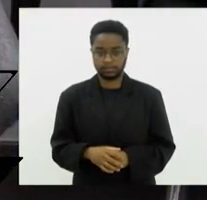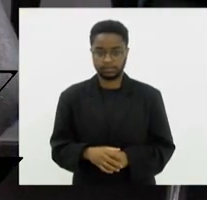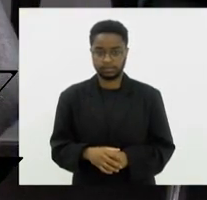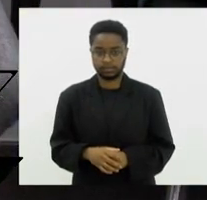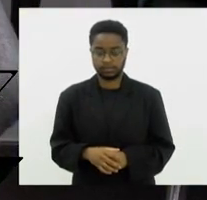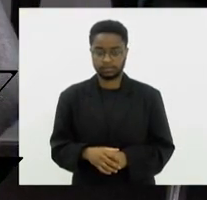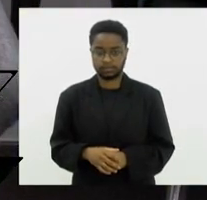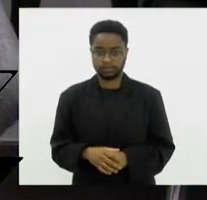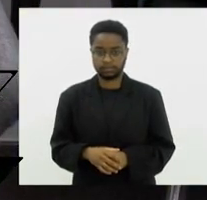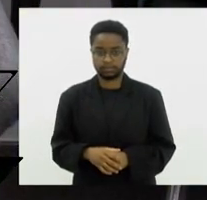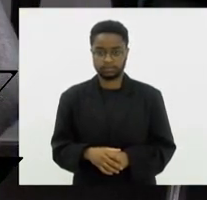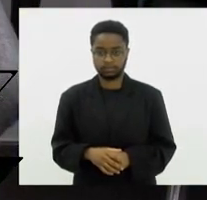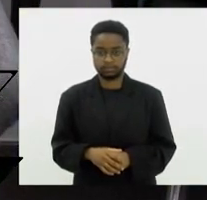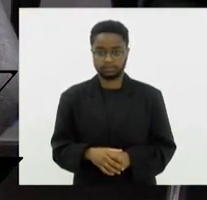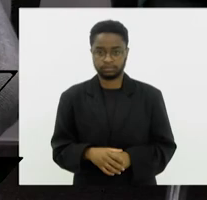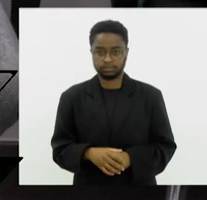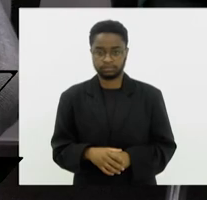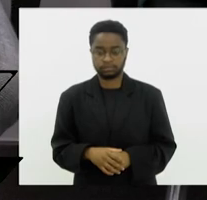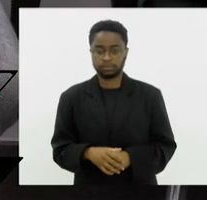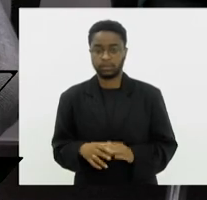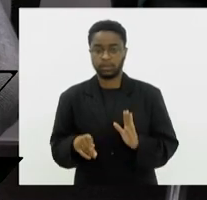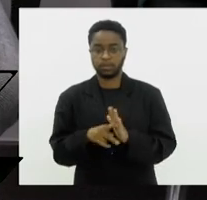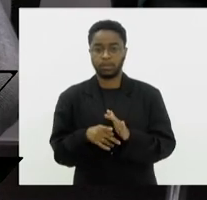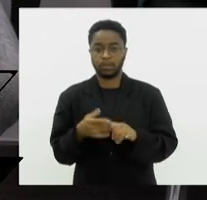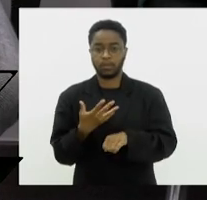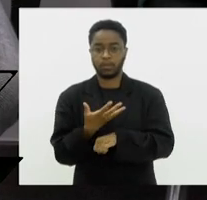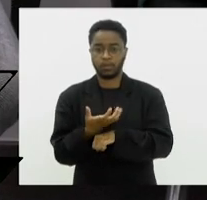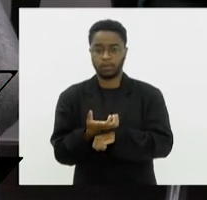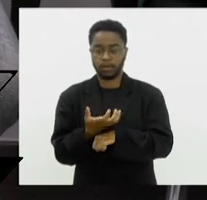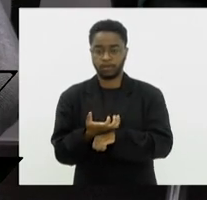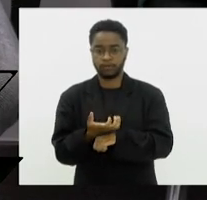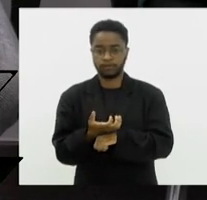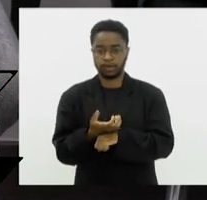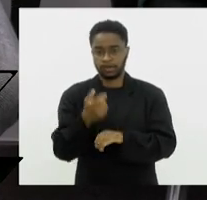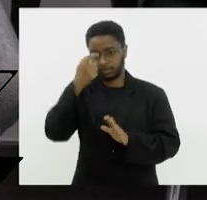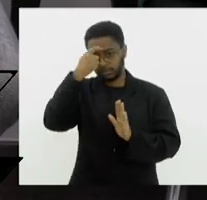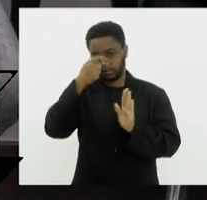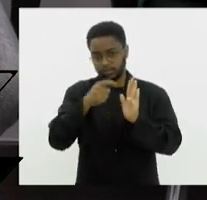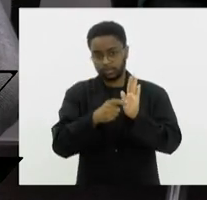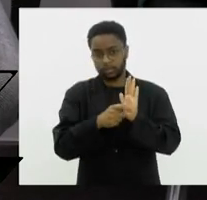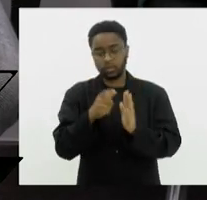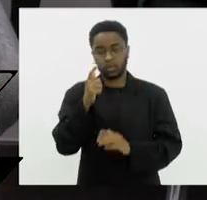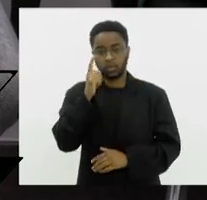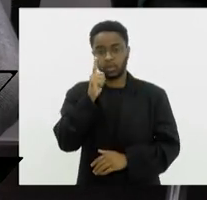pela própria emissão do receptor de Wi-Fi, a IA vai conseguir